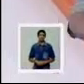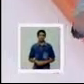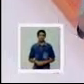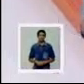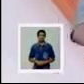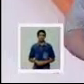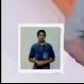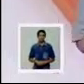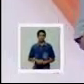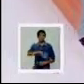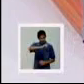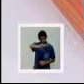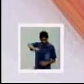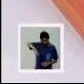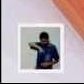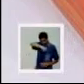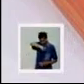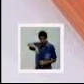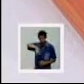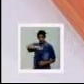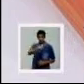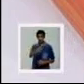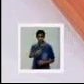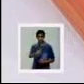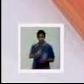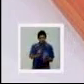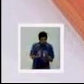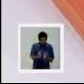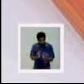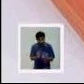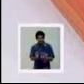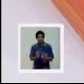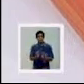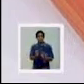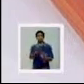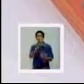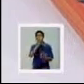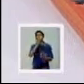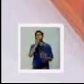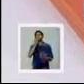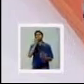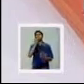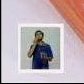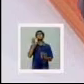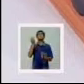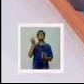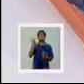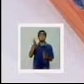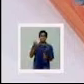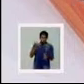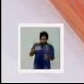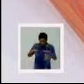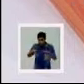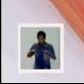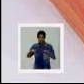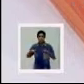vai jogando aqui em cima assim, e vai pururucando do lado. Nossa Senhora. Aí depois você fura aquela